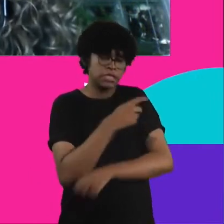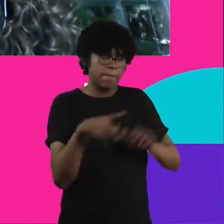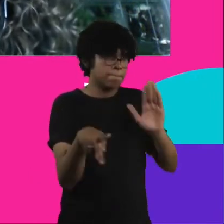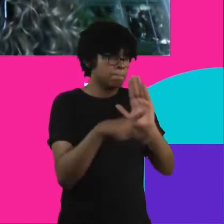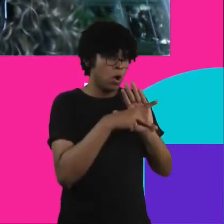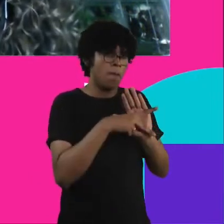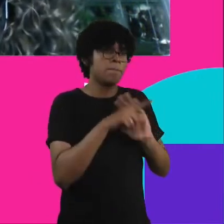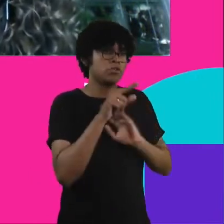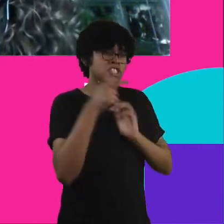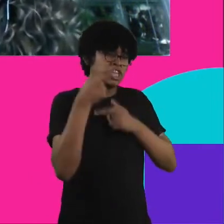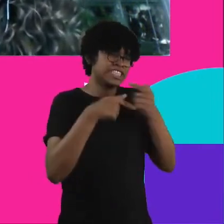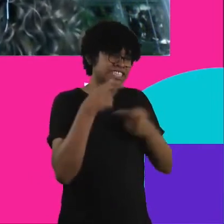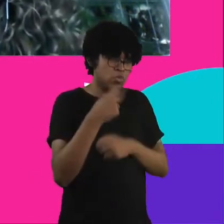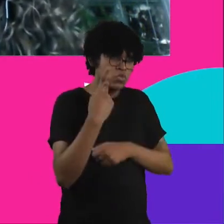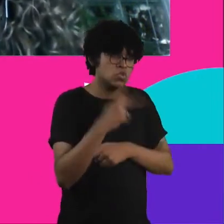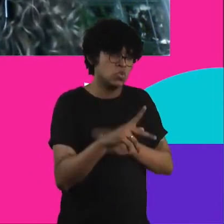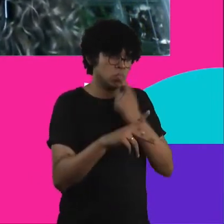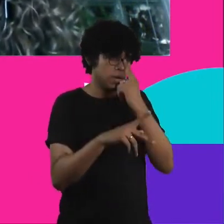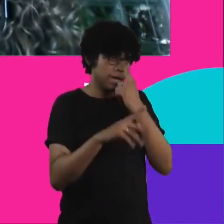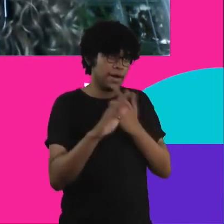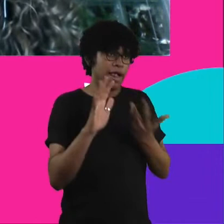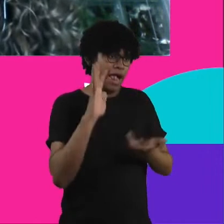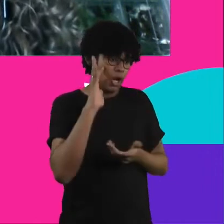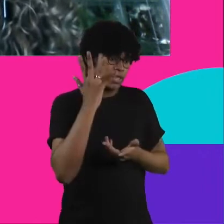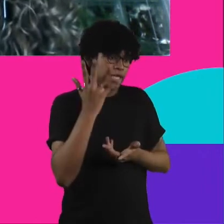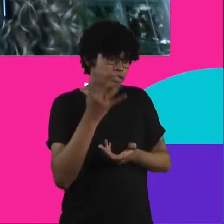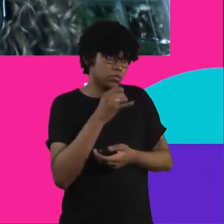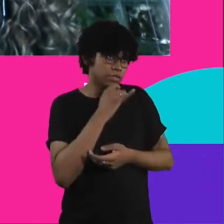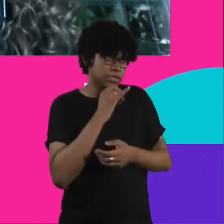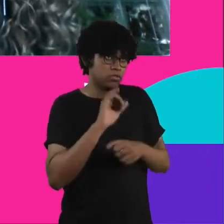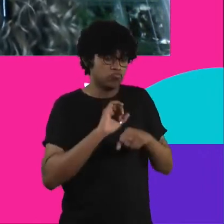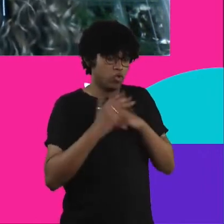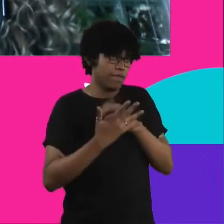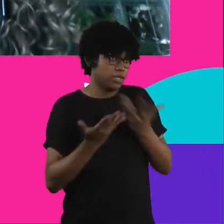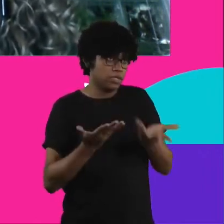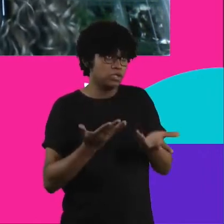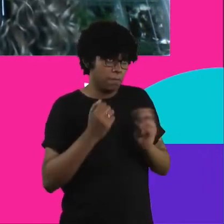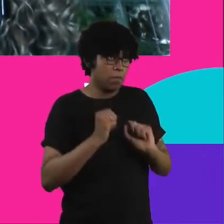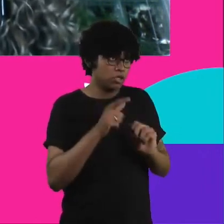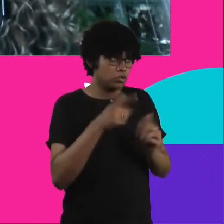da próxima geração, para que não aconteça o que aconteceu nesse caso de uma ameaça biológica?